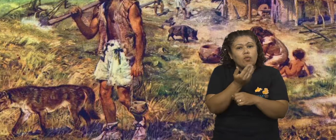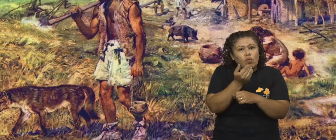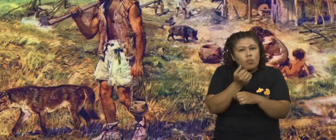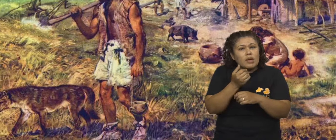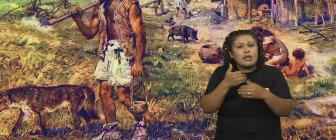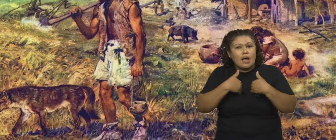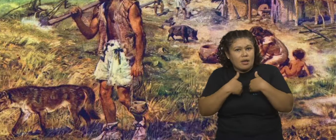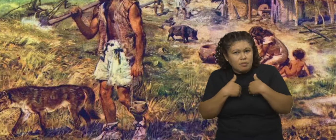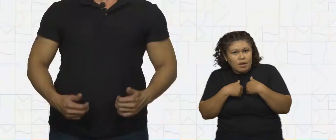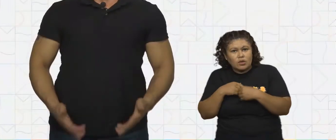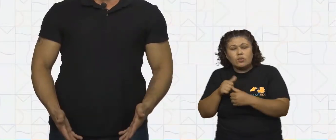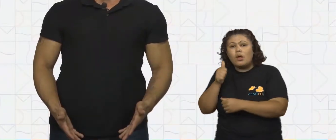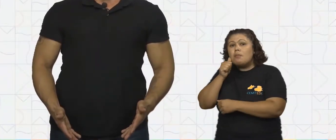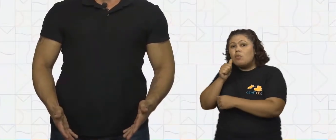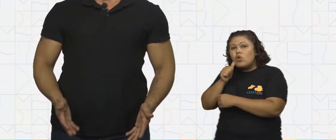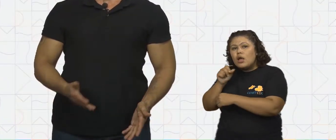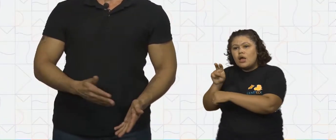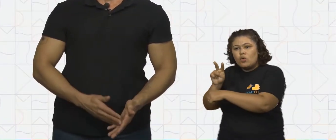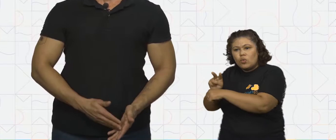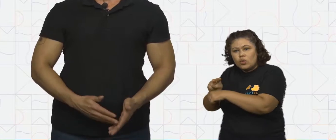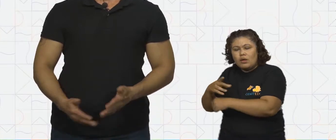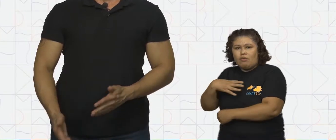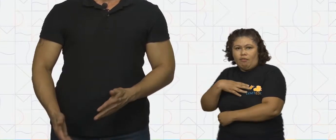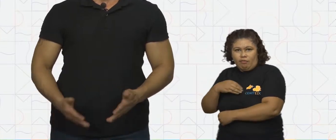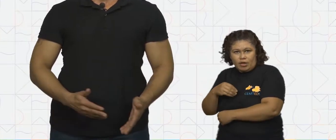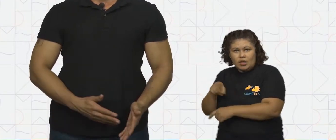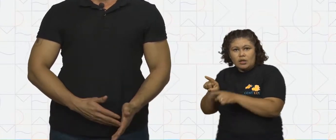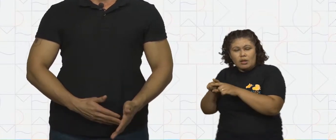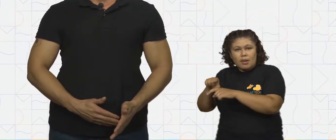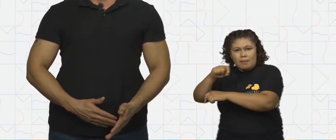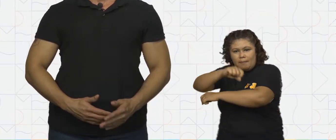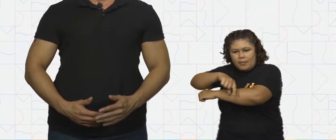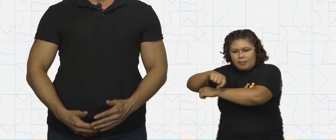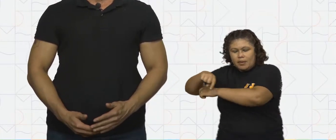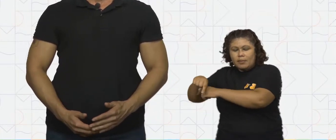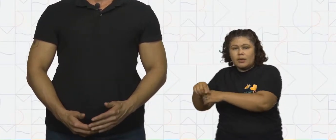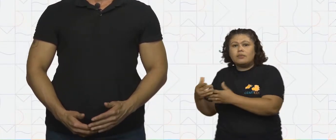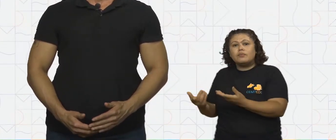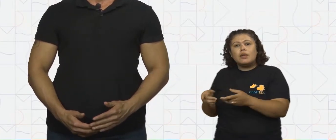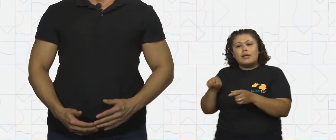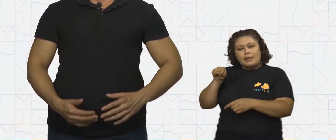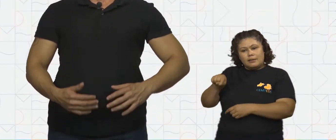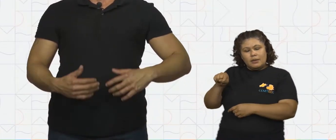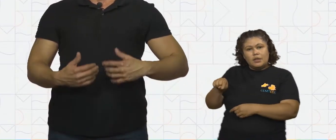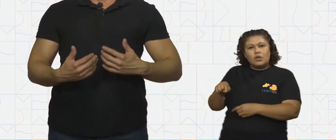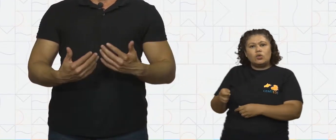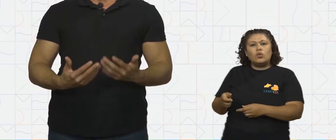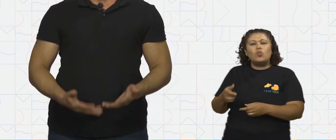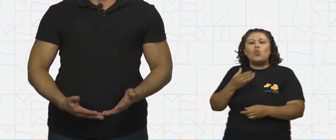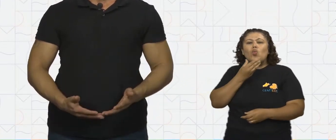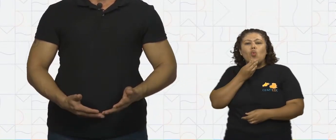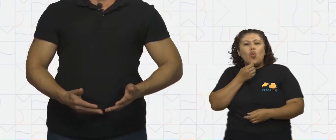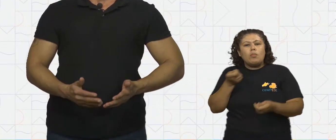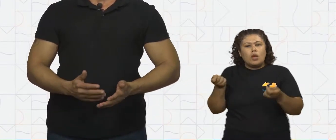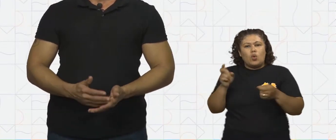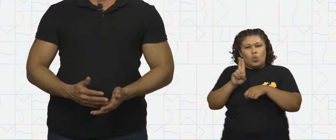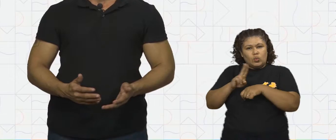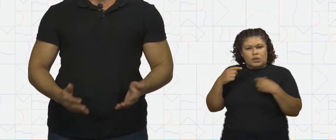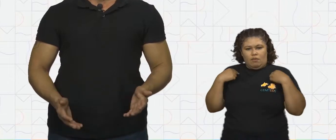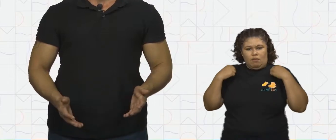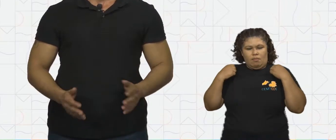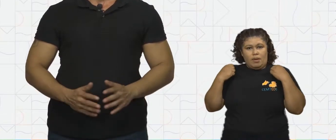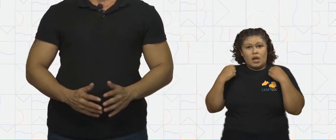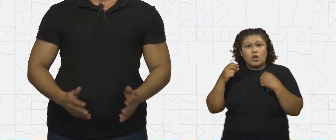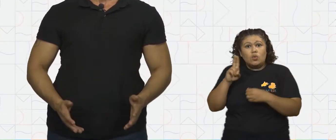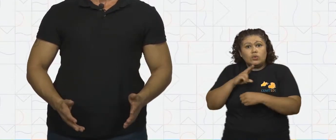colhem e cuidam dos filhos. Nesse período que os humanos deixam de usar peles de animais como vestimentas, que por causa do seu peso dificultava